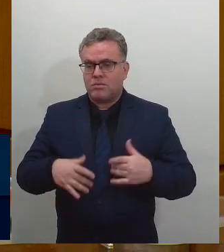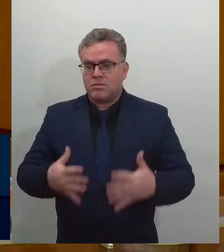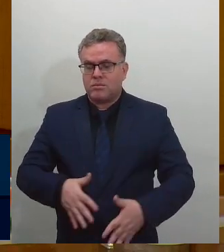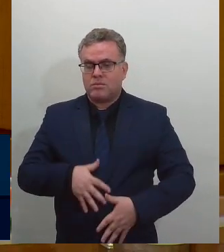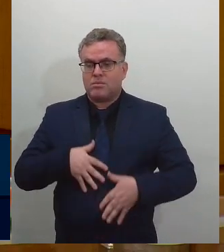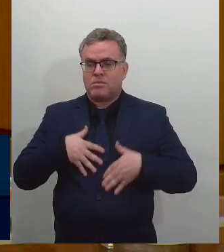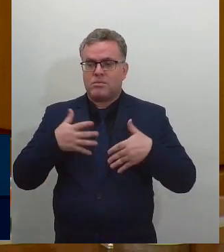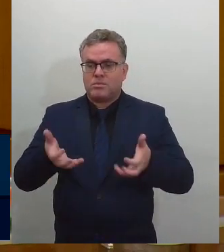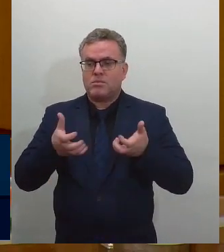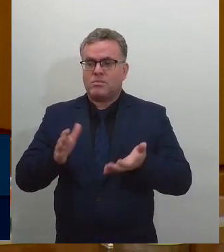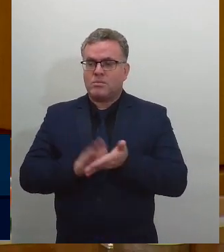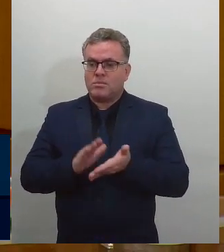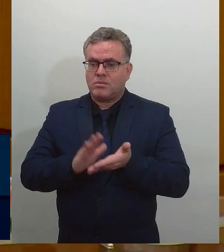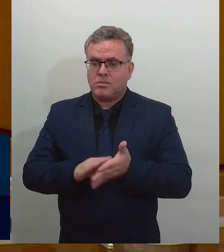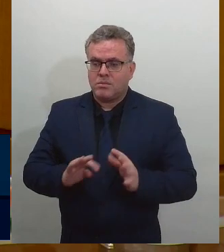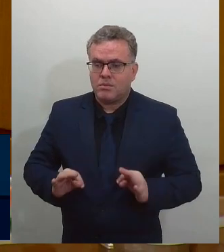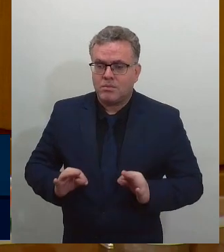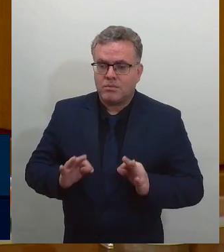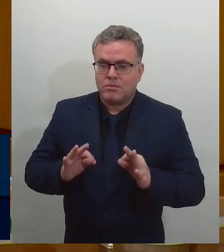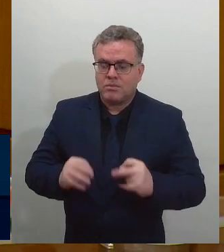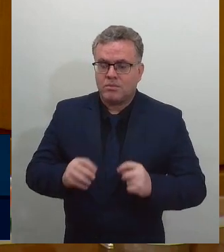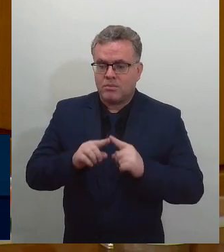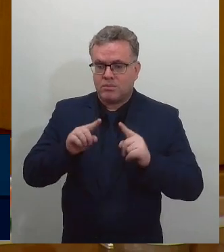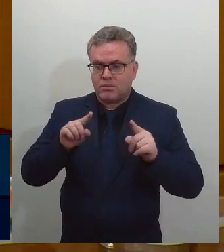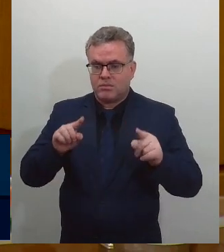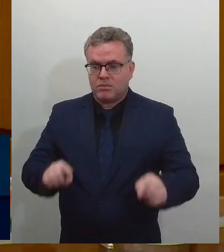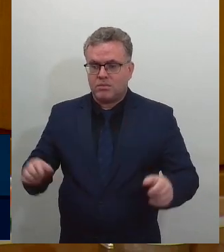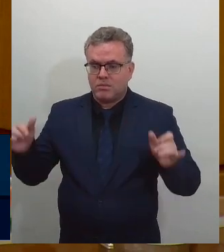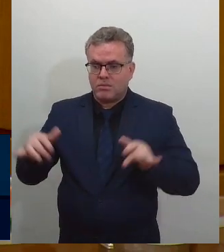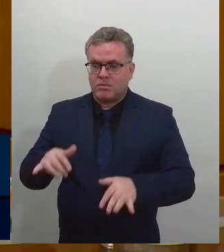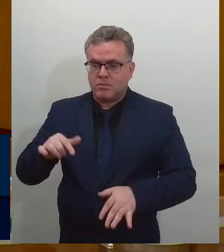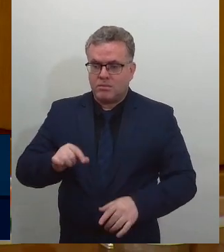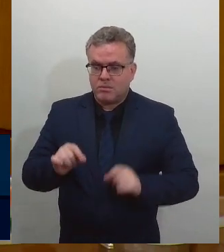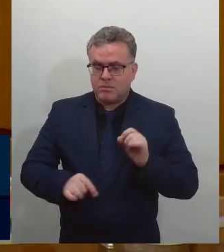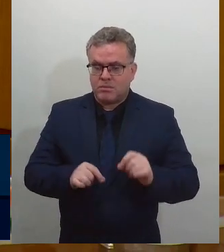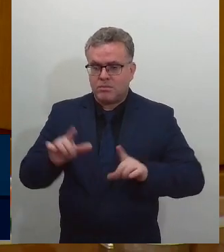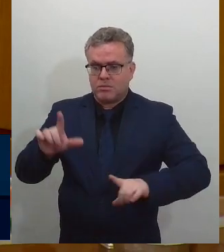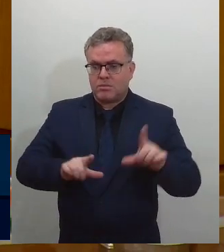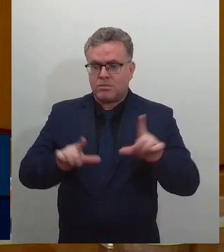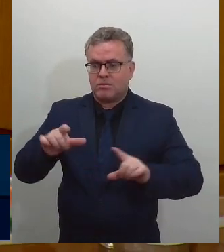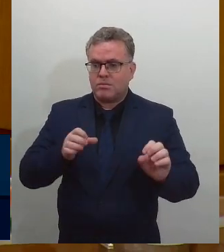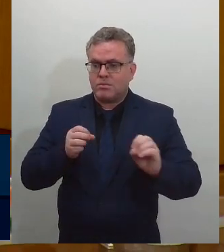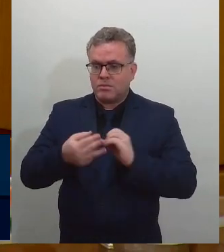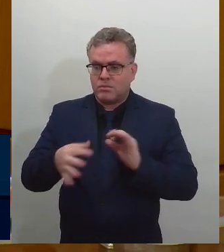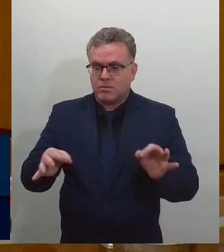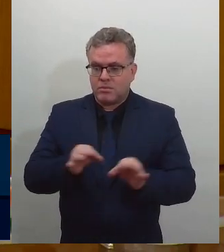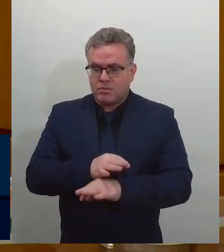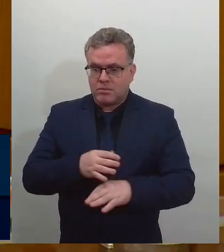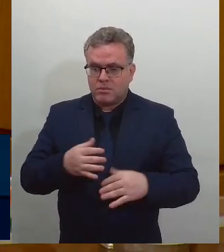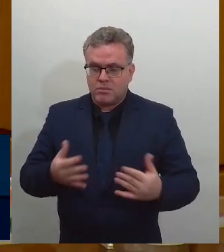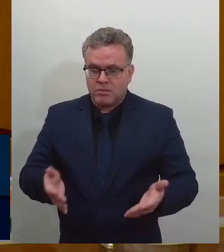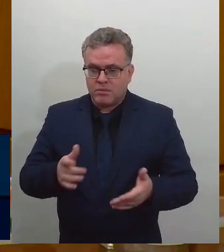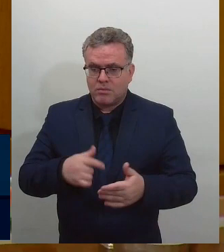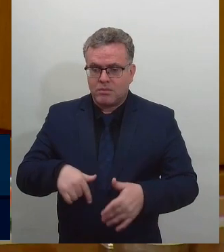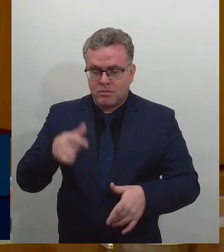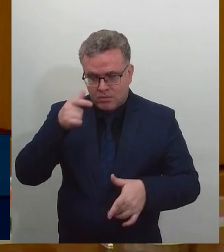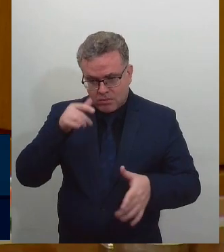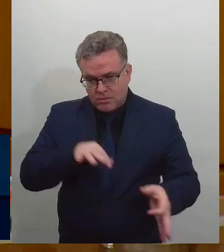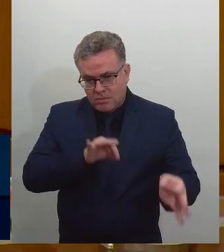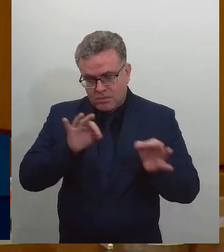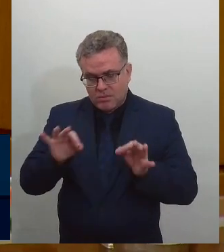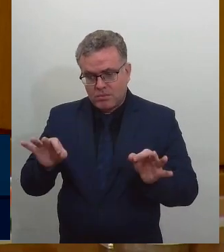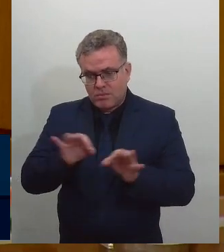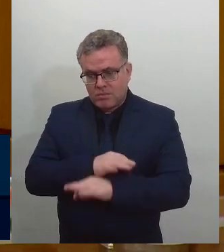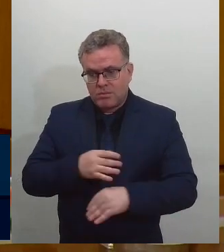os funcionários que ficaram aqui, a TV Alese pela cobertura, e que esse momento a gente